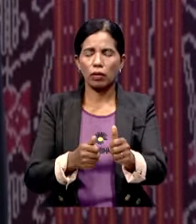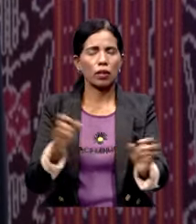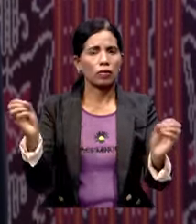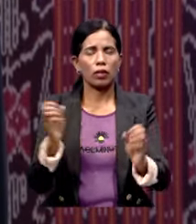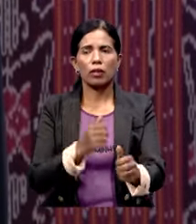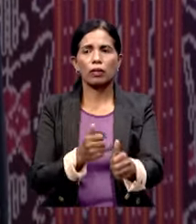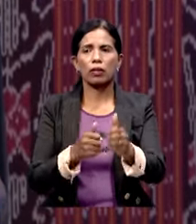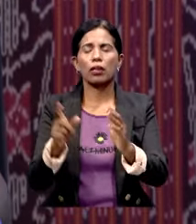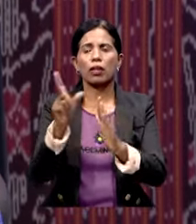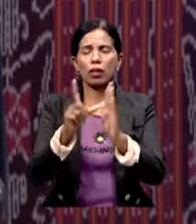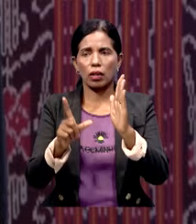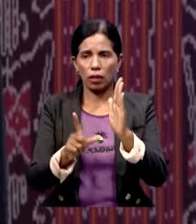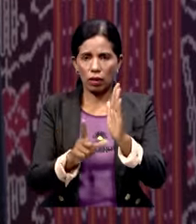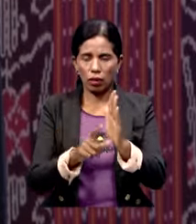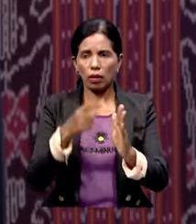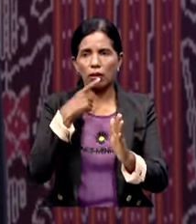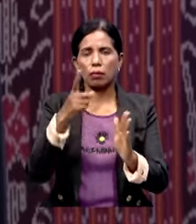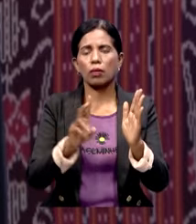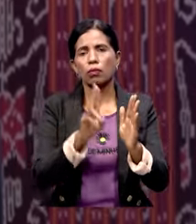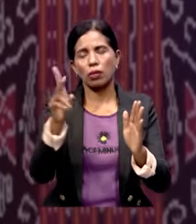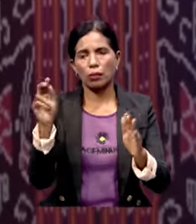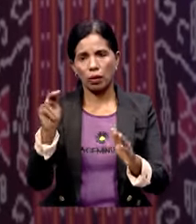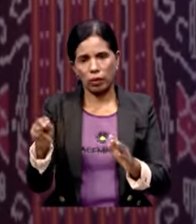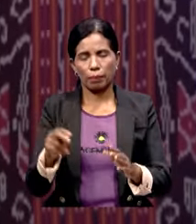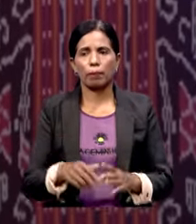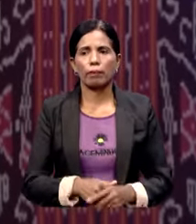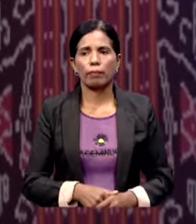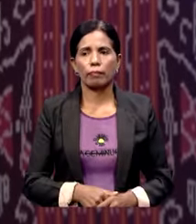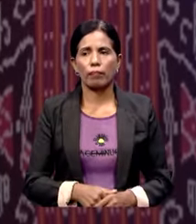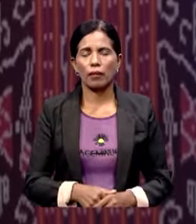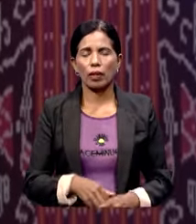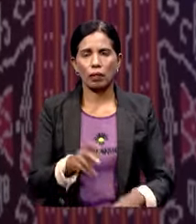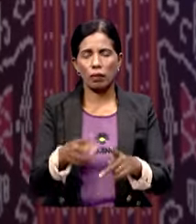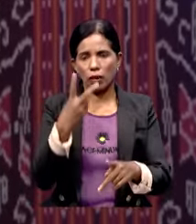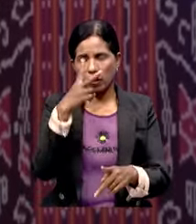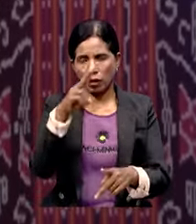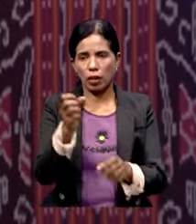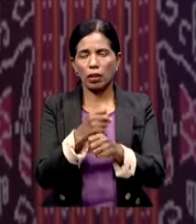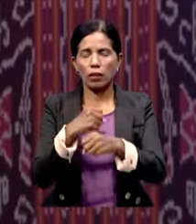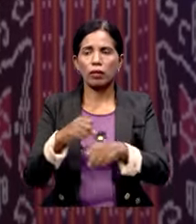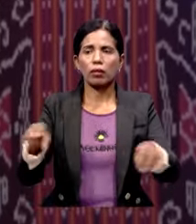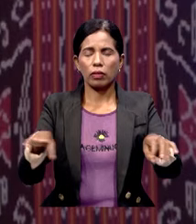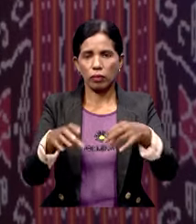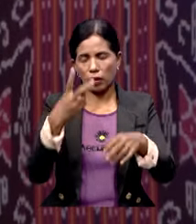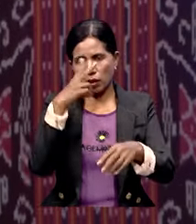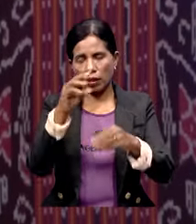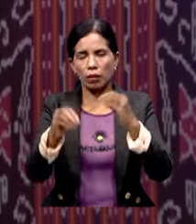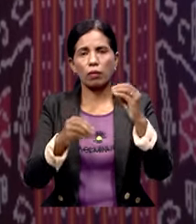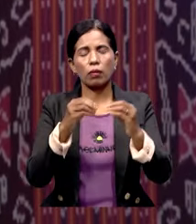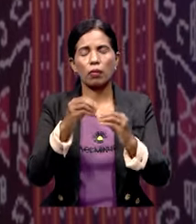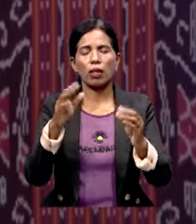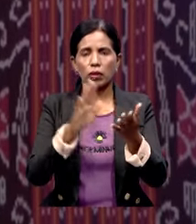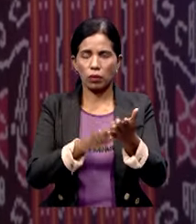cumpri e a lei função pública aplica ba nia. E inspetor Siramos tem que halo ser niknar at halo supervisão ba escola ser ne.